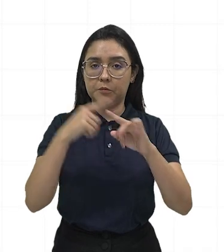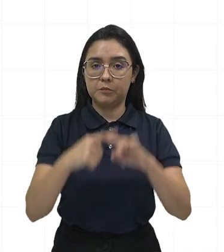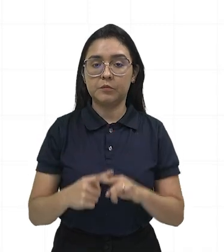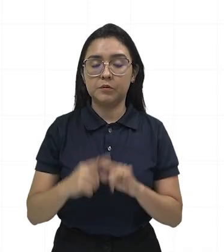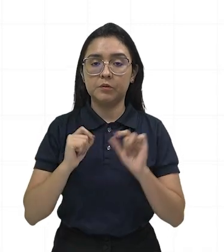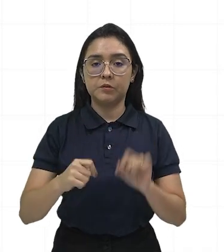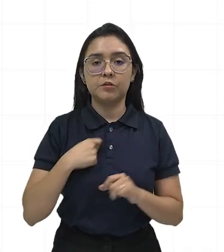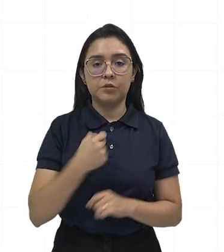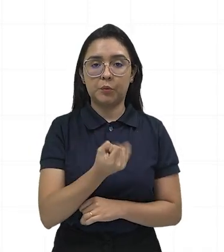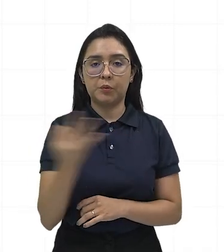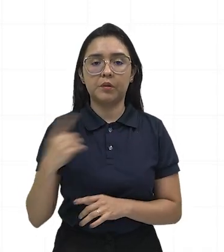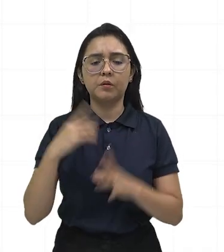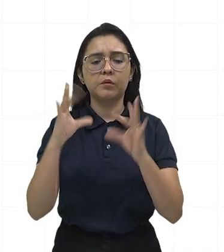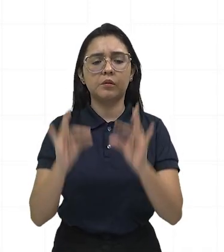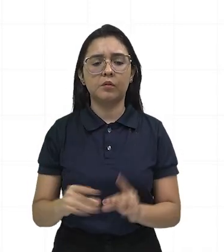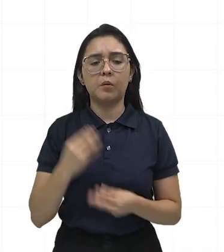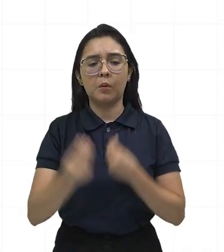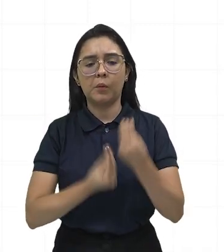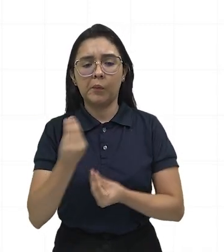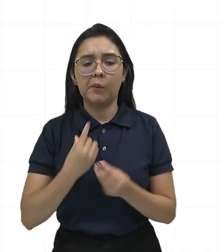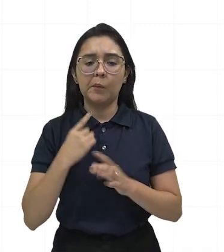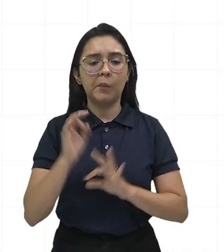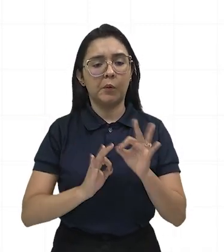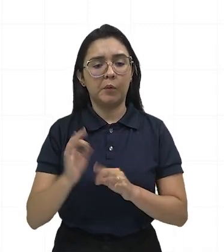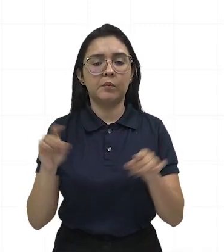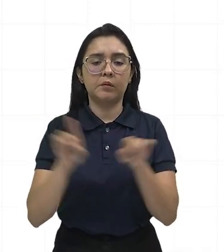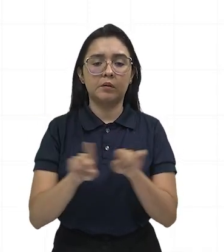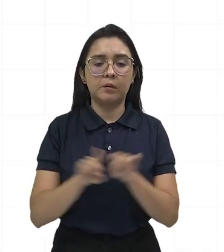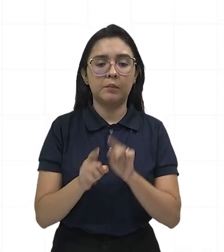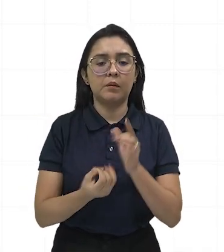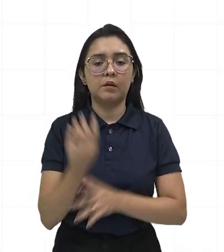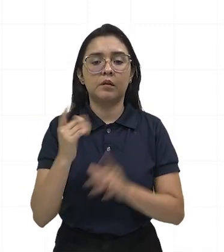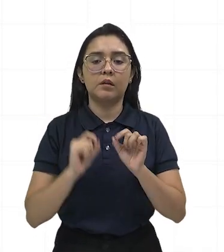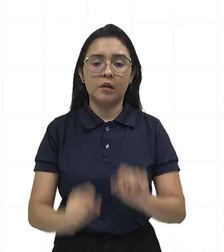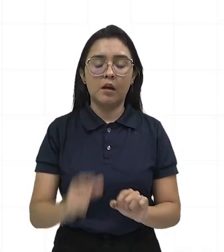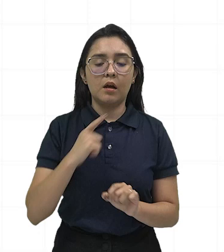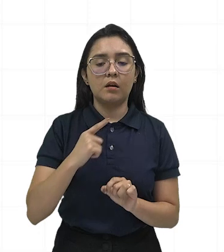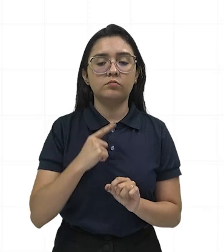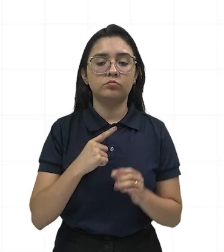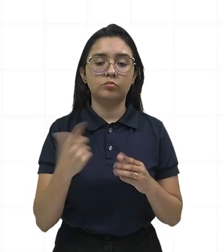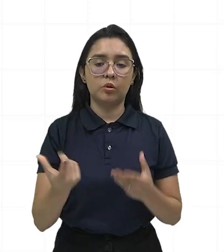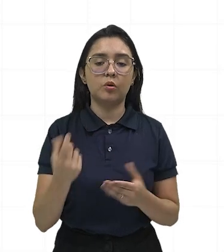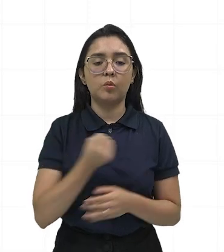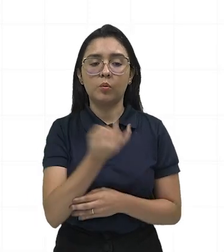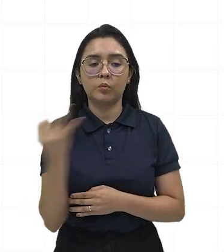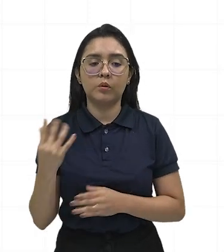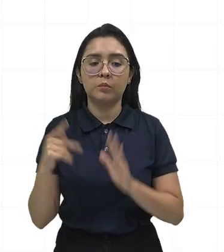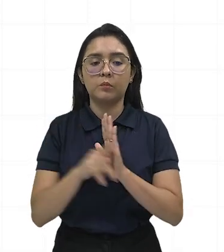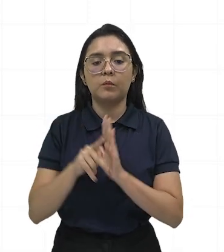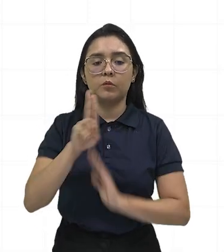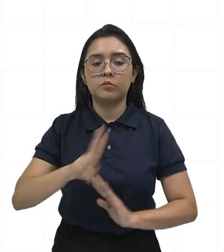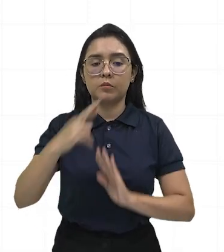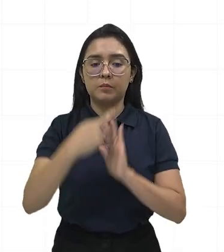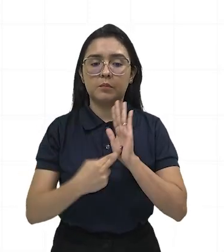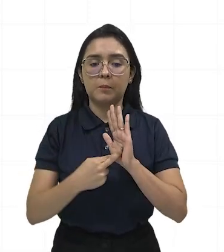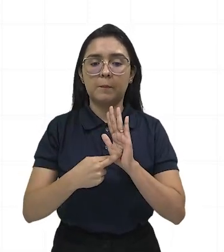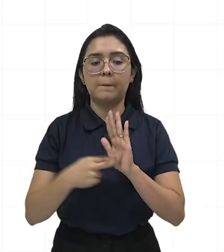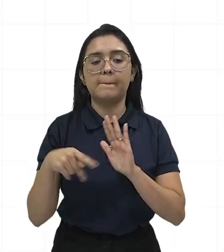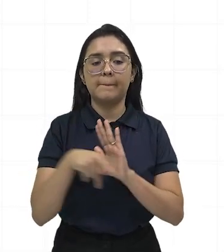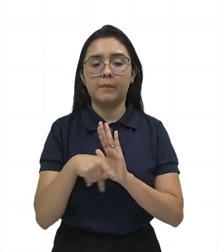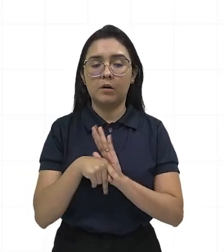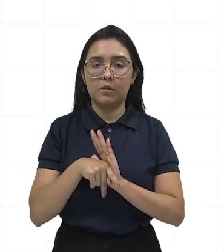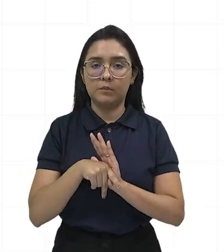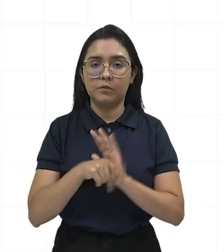contagem, detalhamento, resolução e elaboração de problemas de contagem que envolvam a aplicação